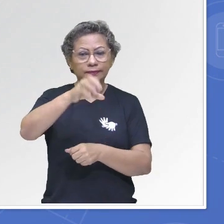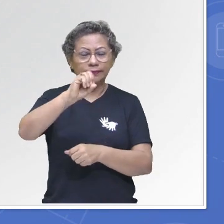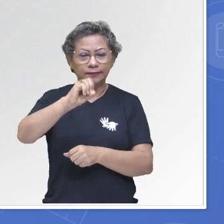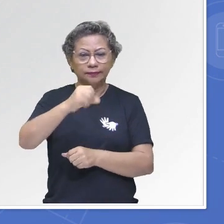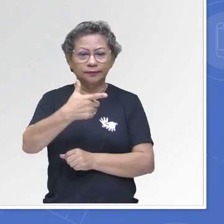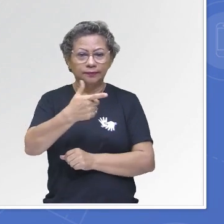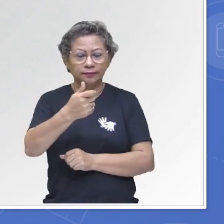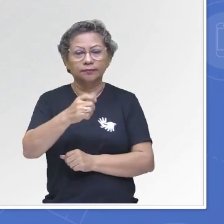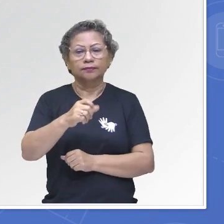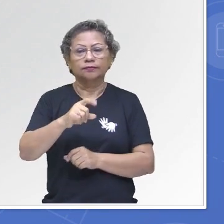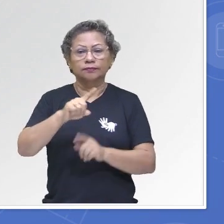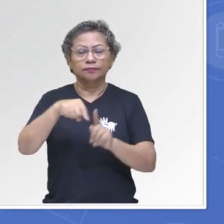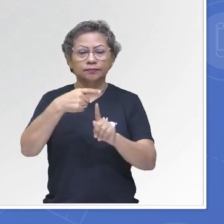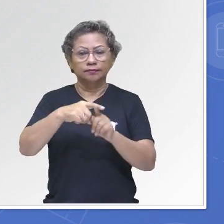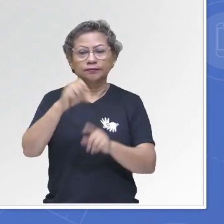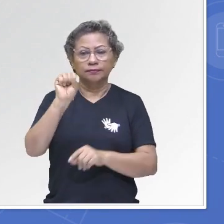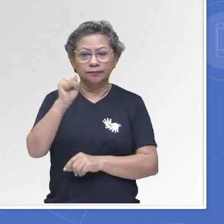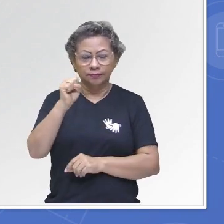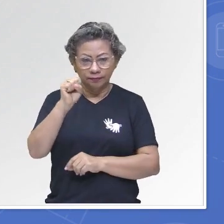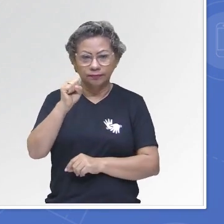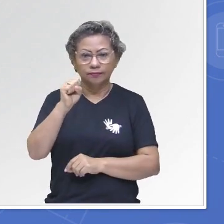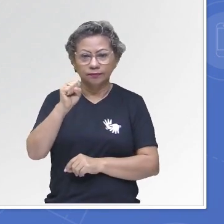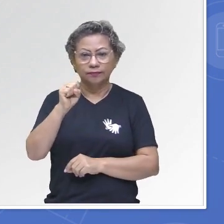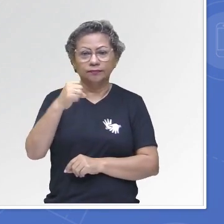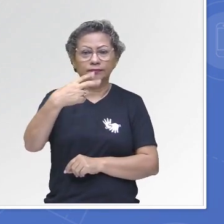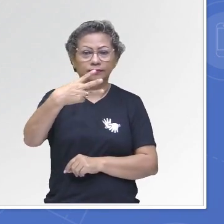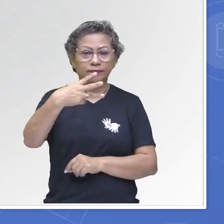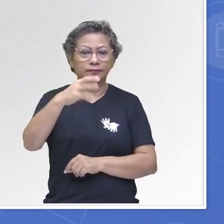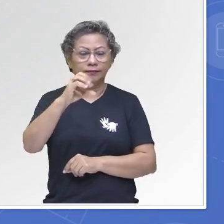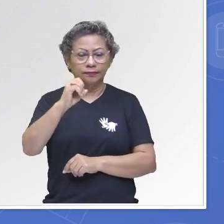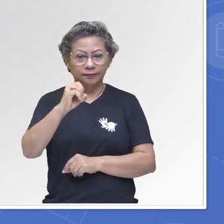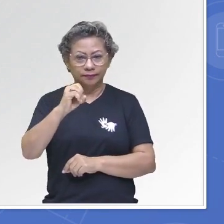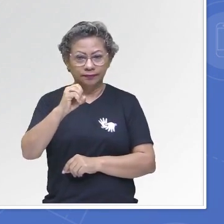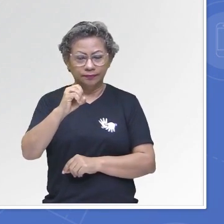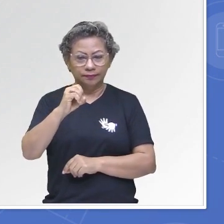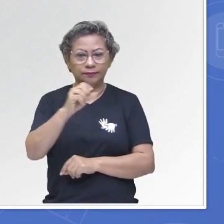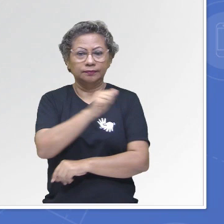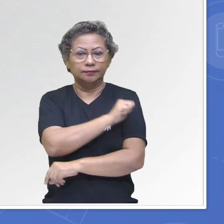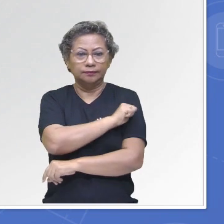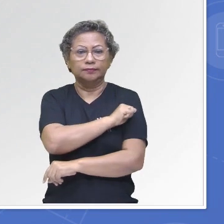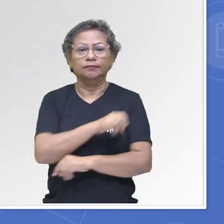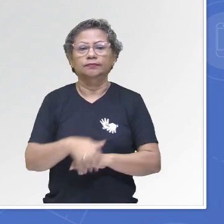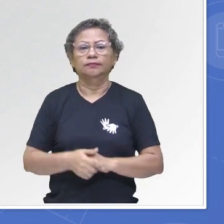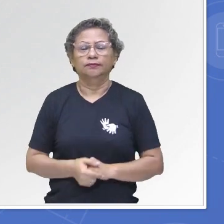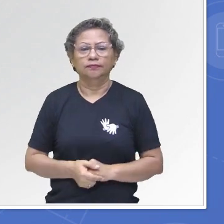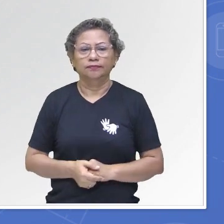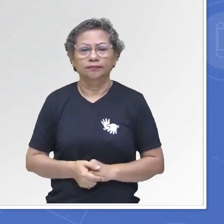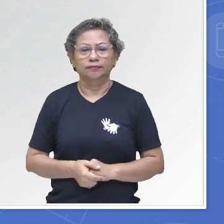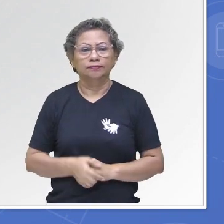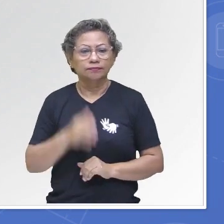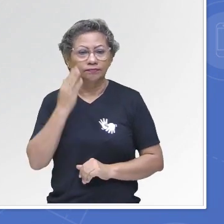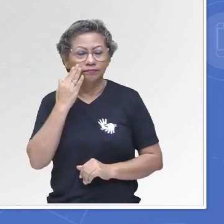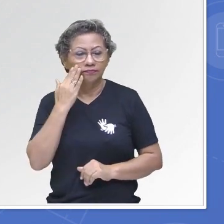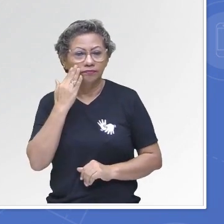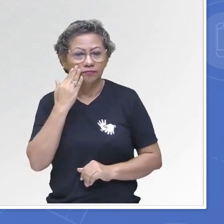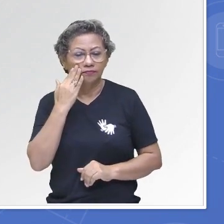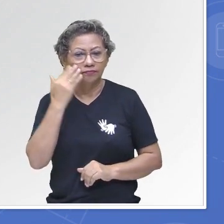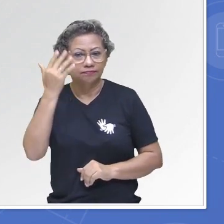e 8, você vai ter os 30 alunos da amostra. Então, a resposta da letra B é 30. Beleza? Tá aí o nosso gabarito,